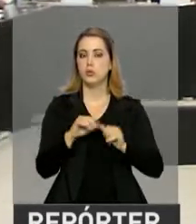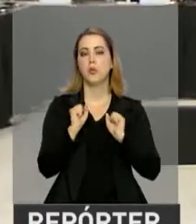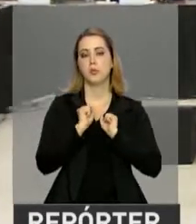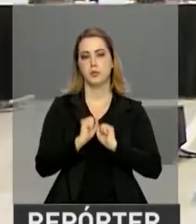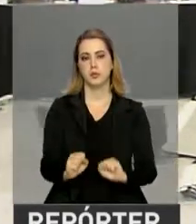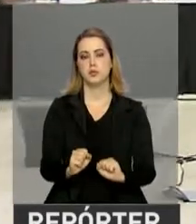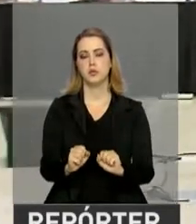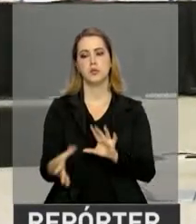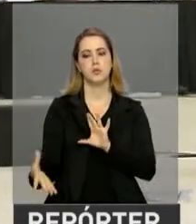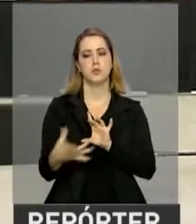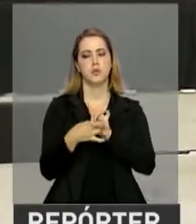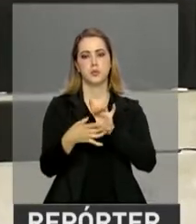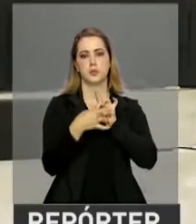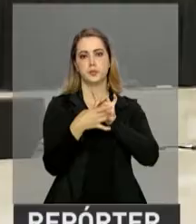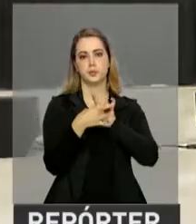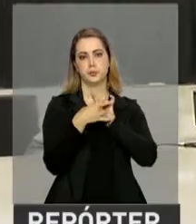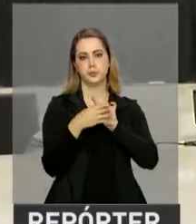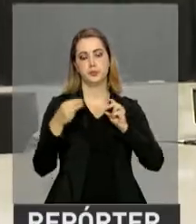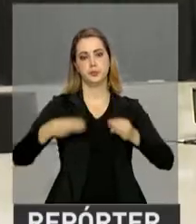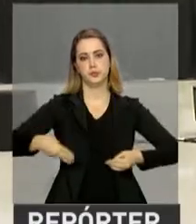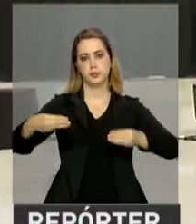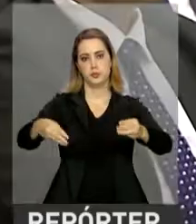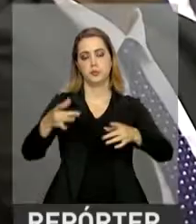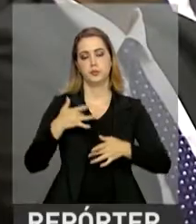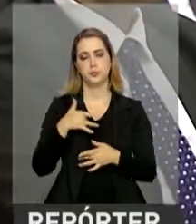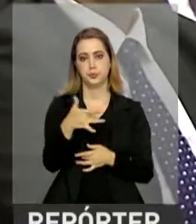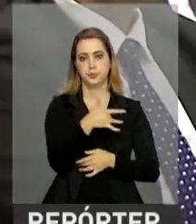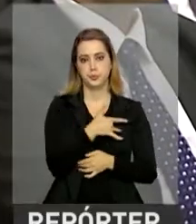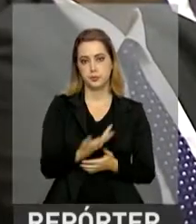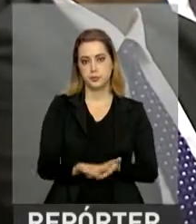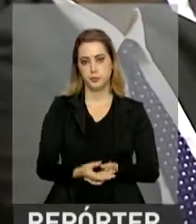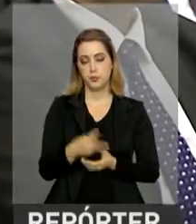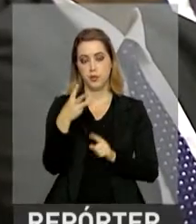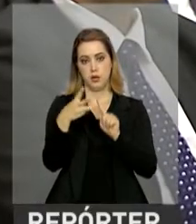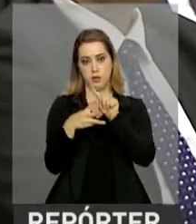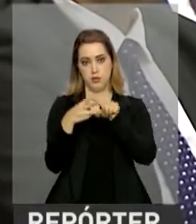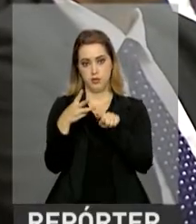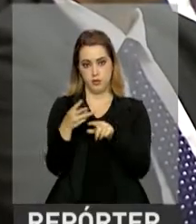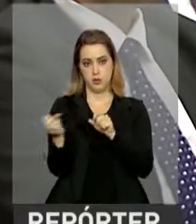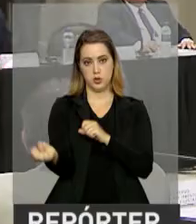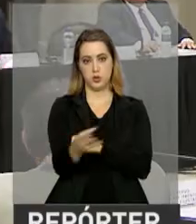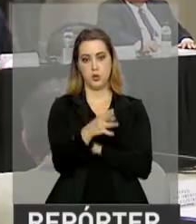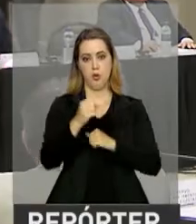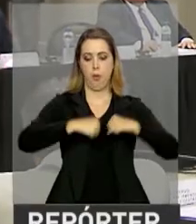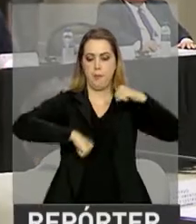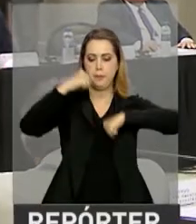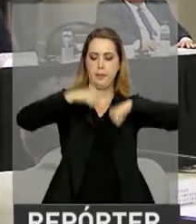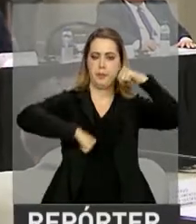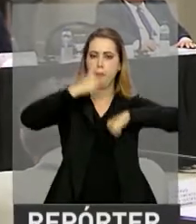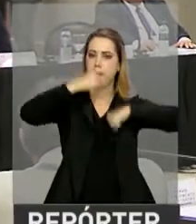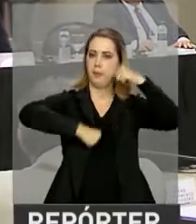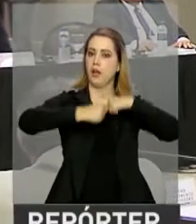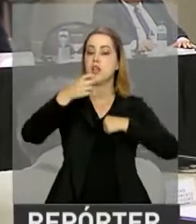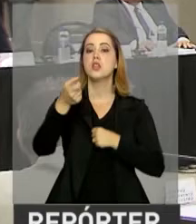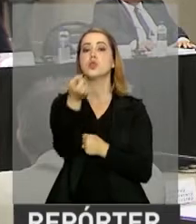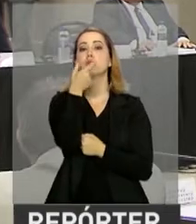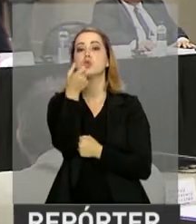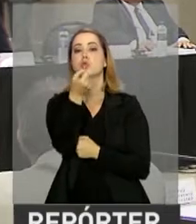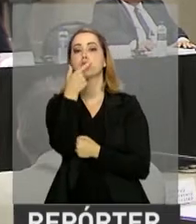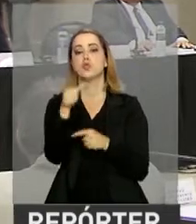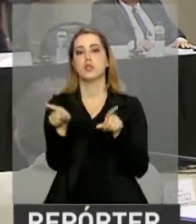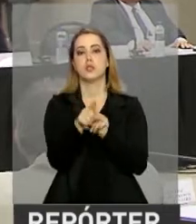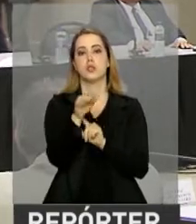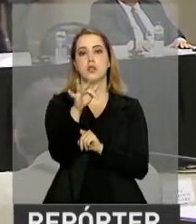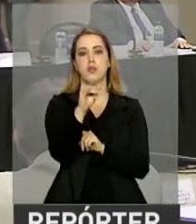a partir de parcerias firmadas pelo ministério da saúde três novas fábricas de remédios devem ser vidas na fiocruz